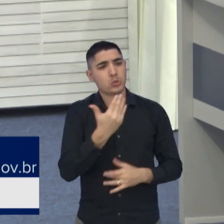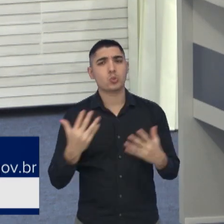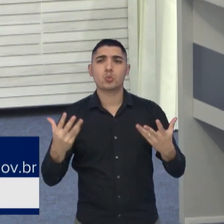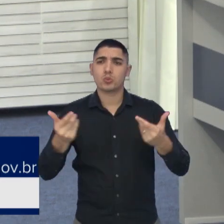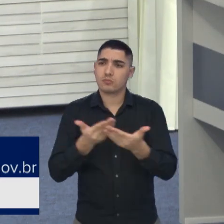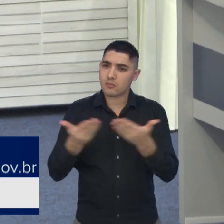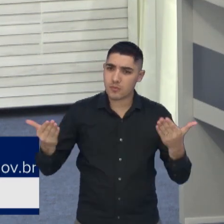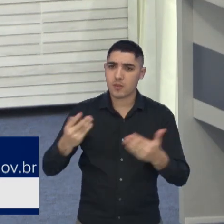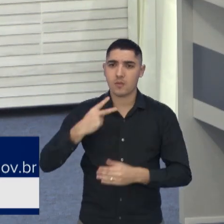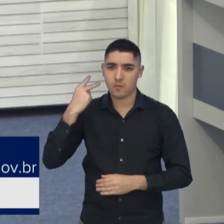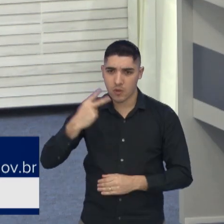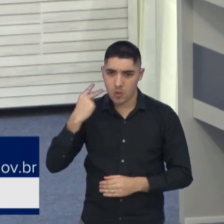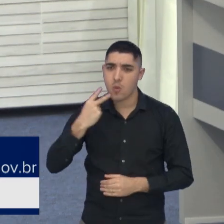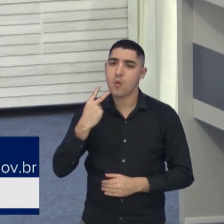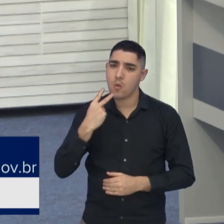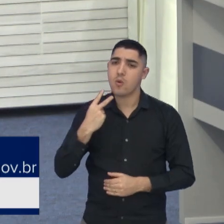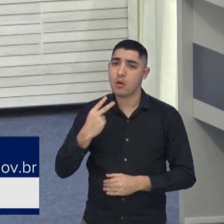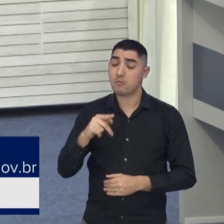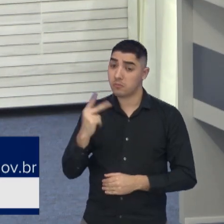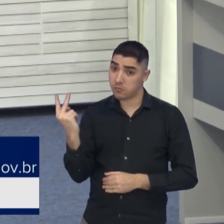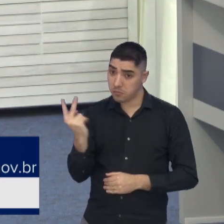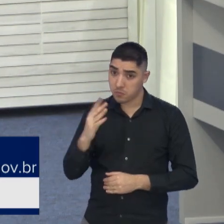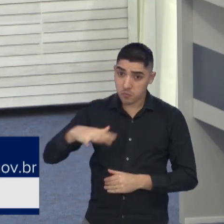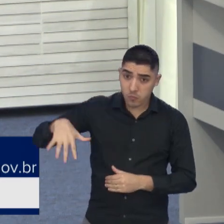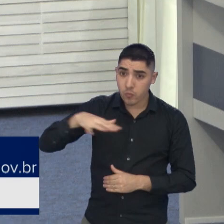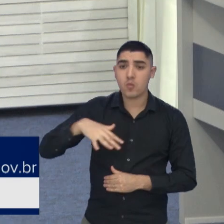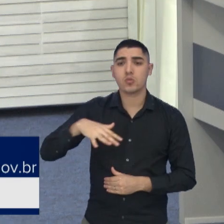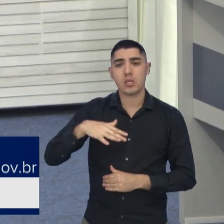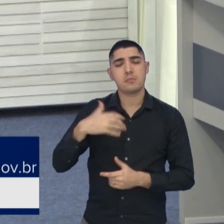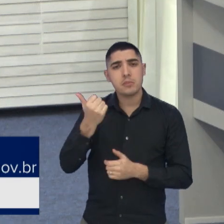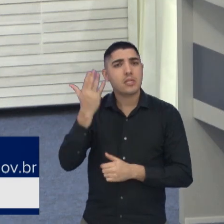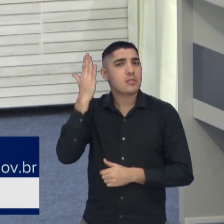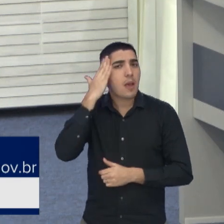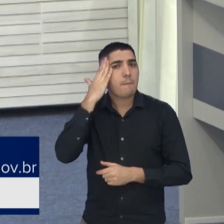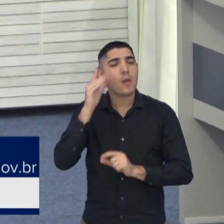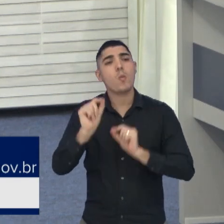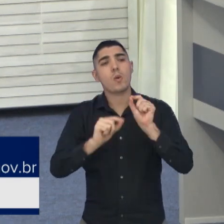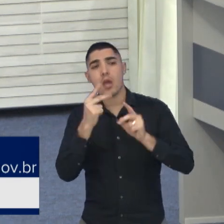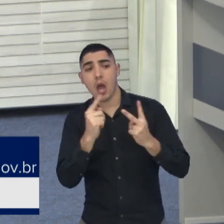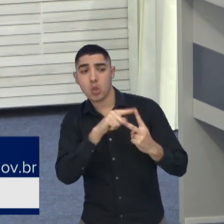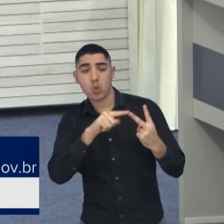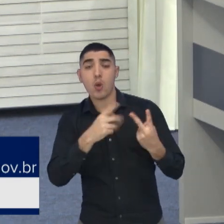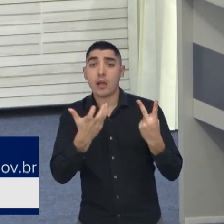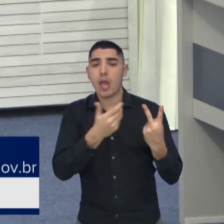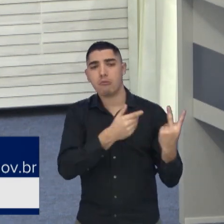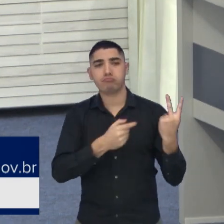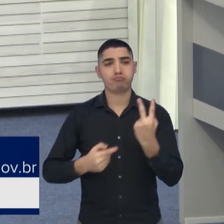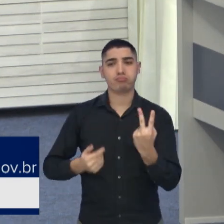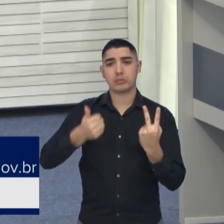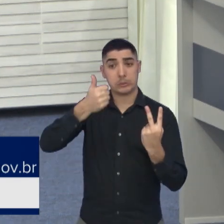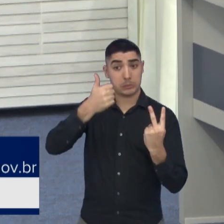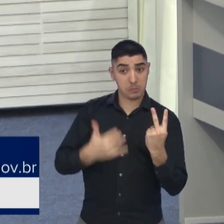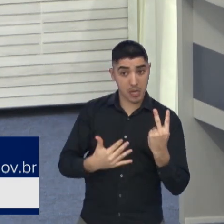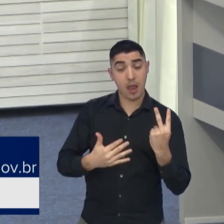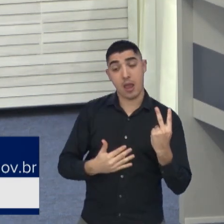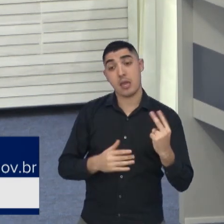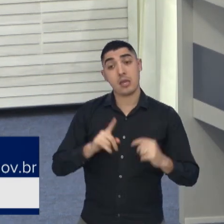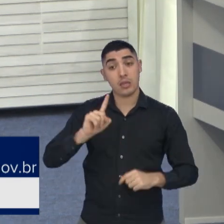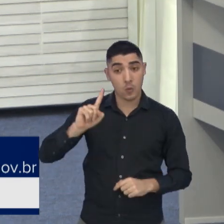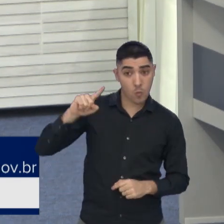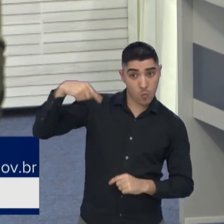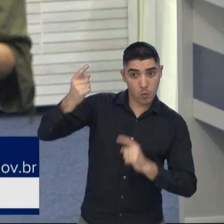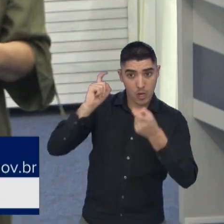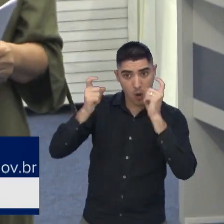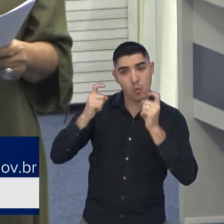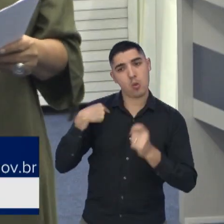vereadores possam ouvi-las, né, e que a gente possa, aí numa outra sessão, aprovar esse projeto.